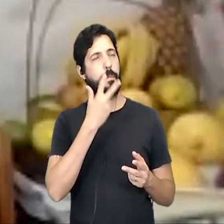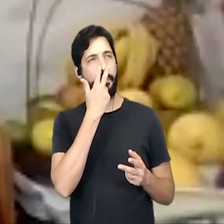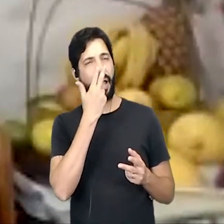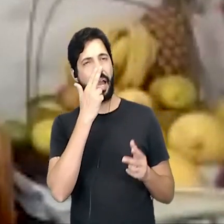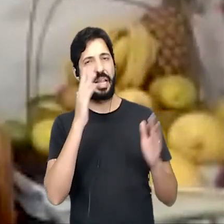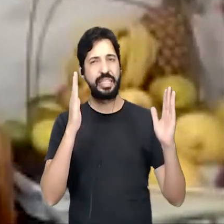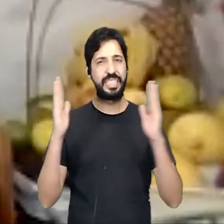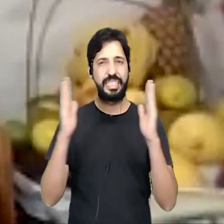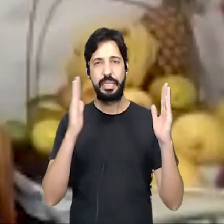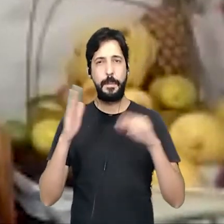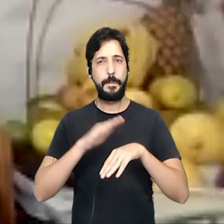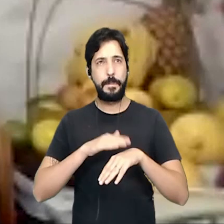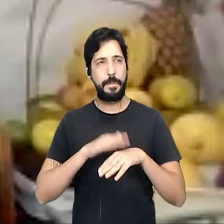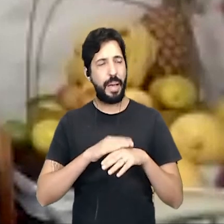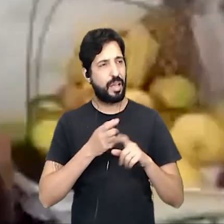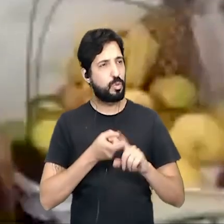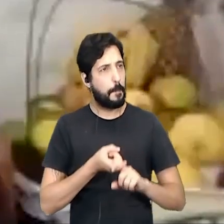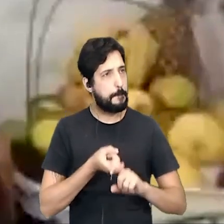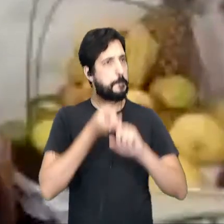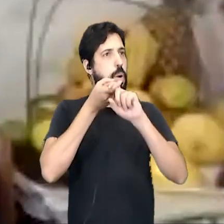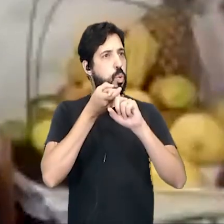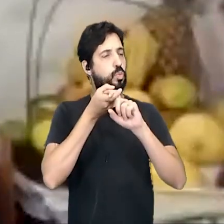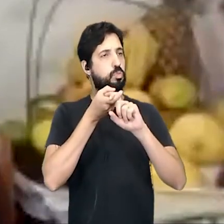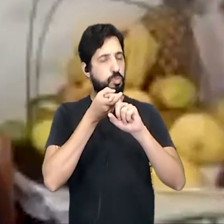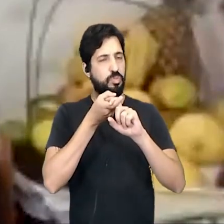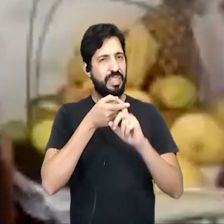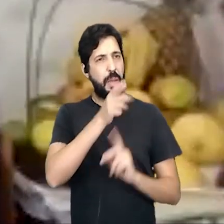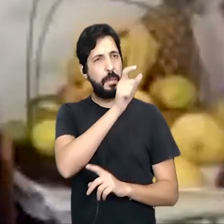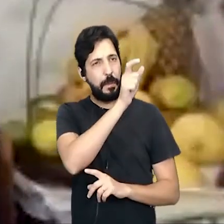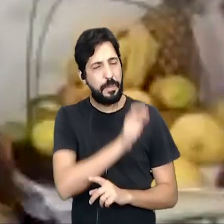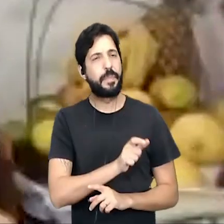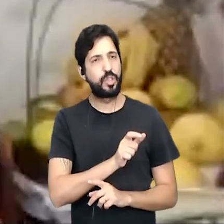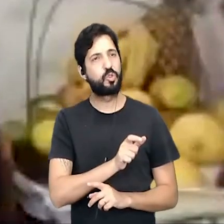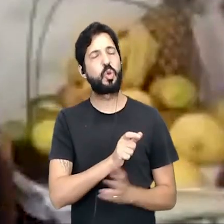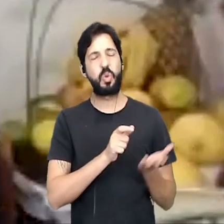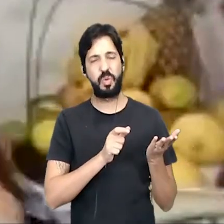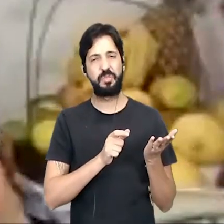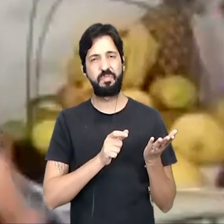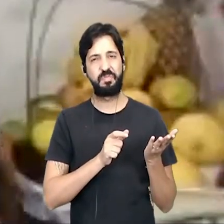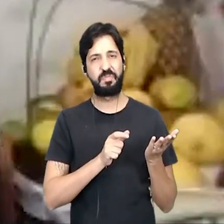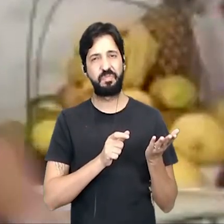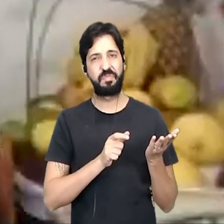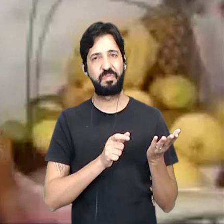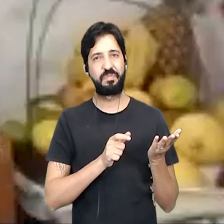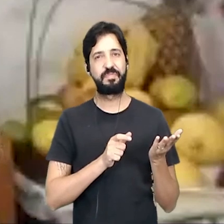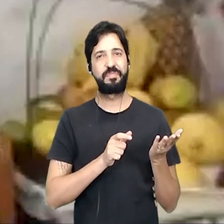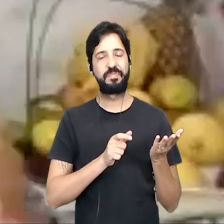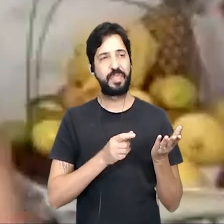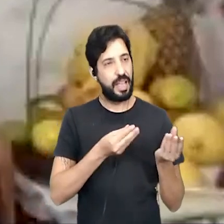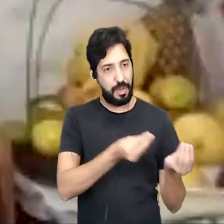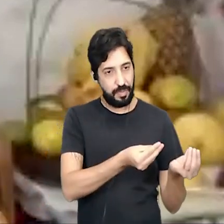do espaço e daquela oralidade. E eu olhava para aquilo e falava: nossa, essa pessoa, né? Essa pessoa está assim